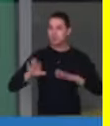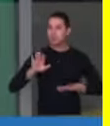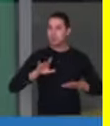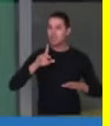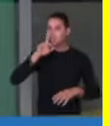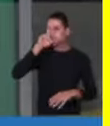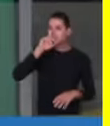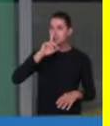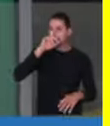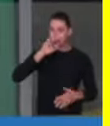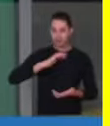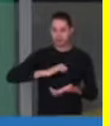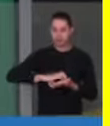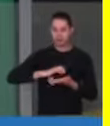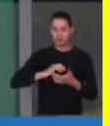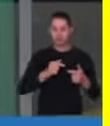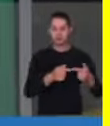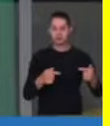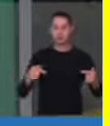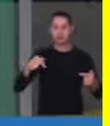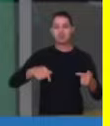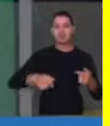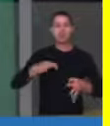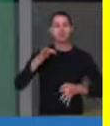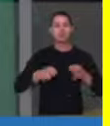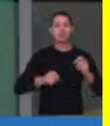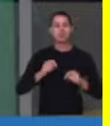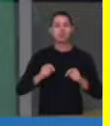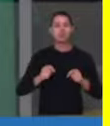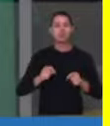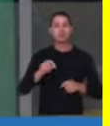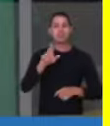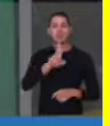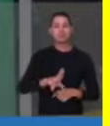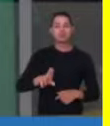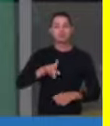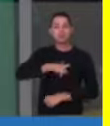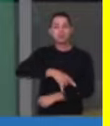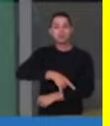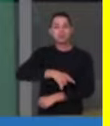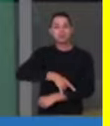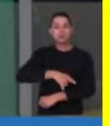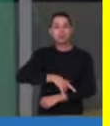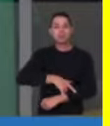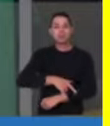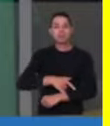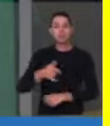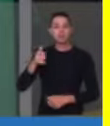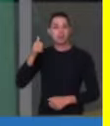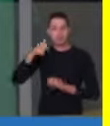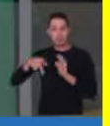Tribunal Federal vai julgar a utilização de banheiros femininos por transexuais.